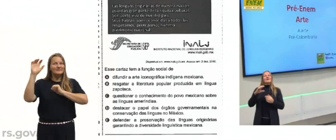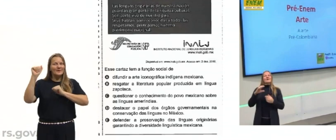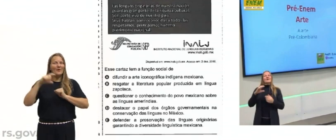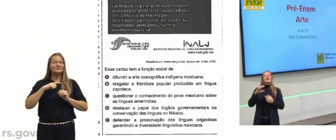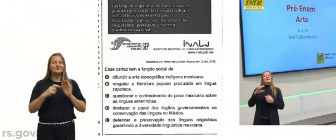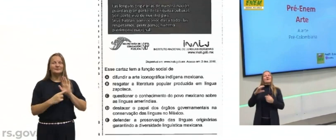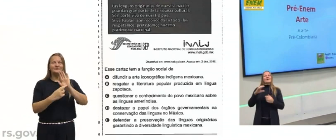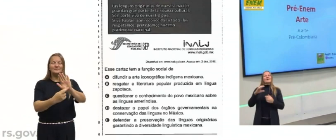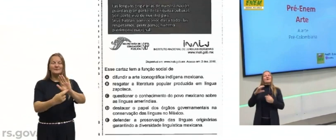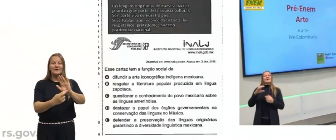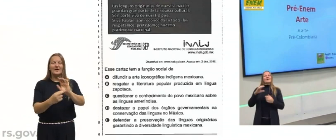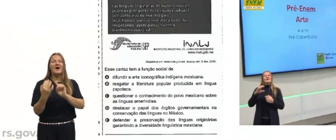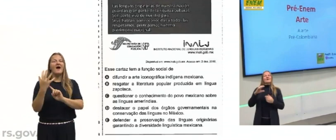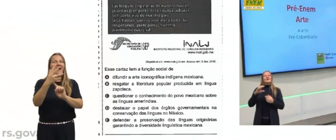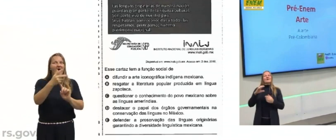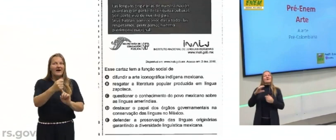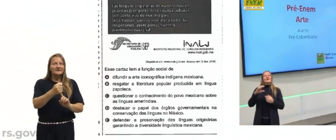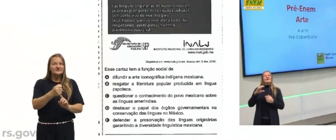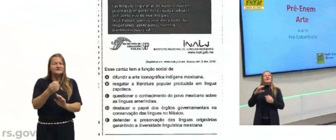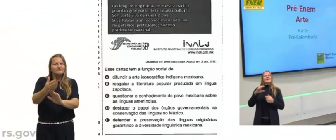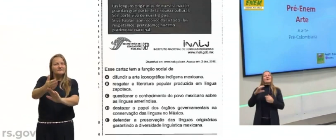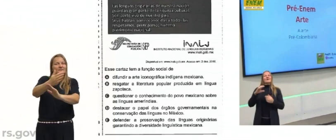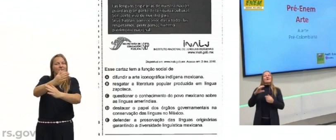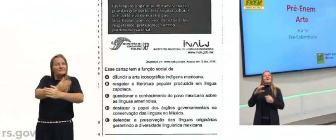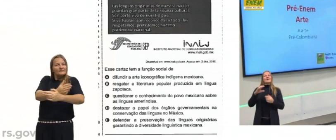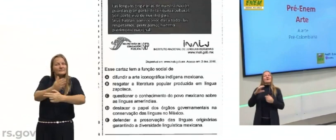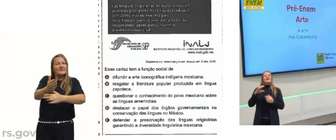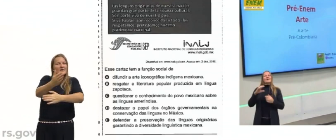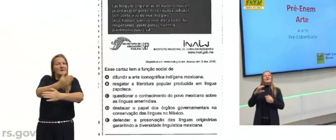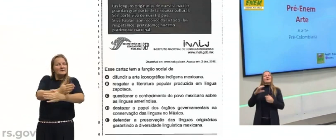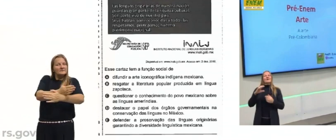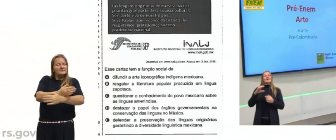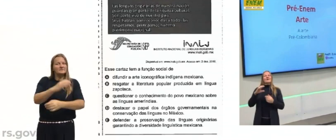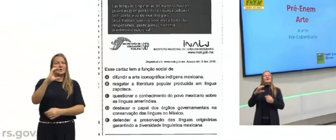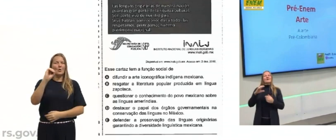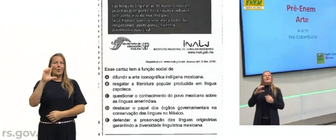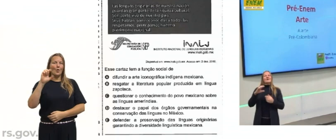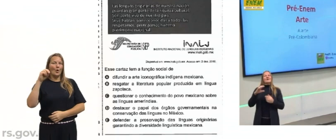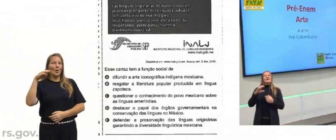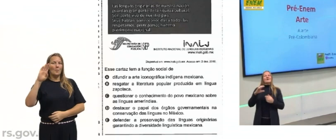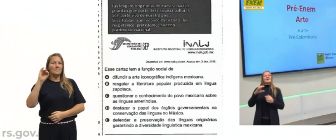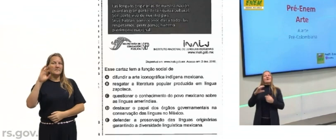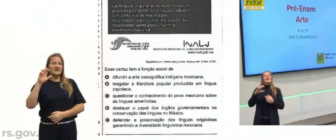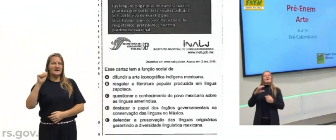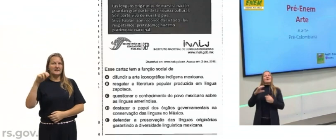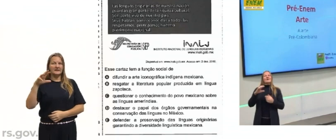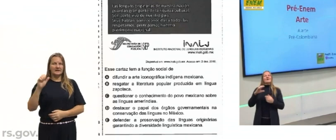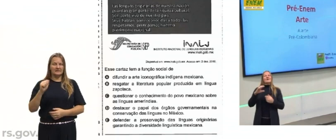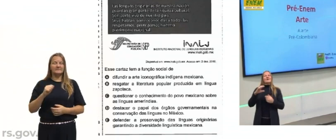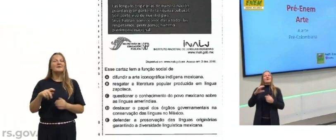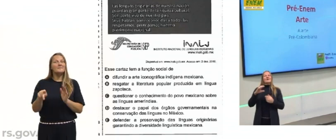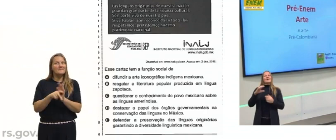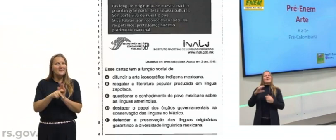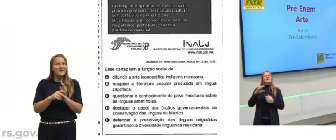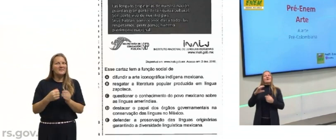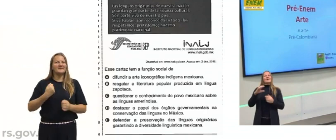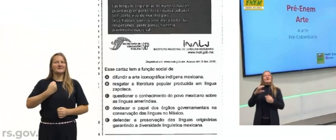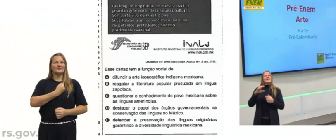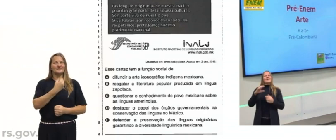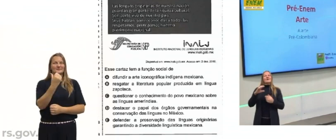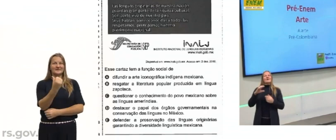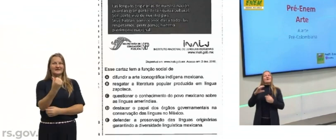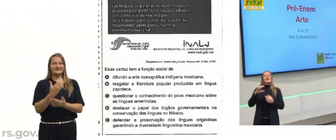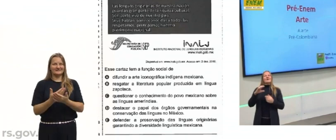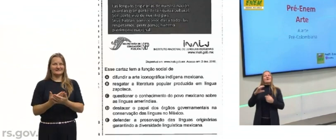a arte pré-colombiana que foi um assunto que ele vai abordar na aula de arte né aula número 6